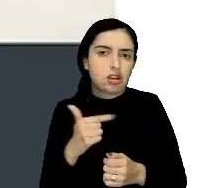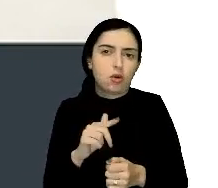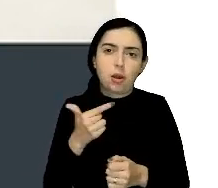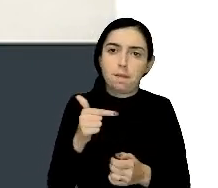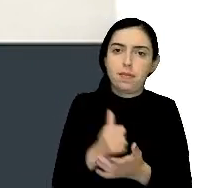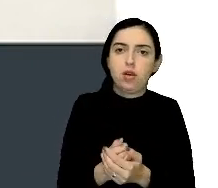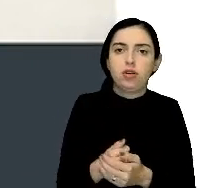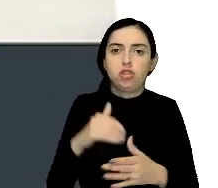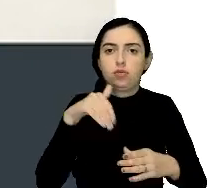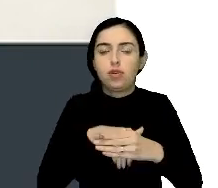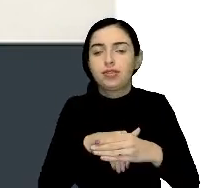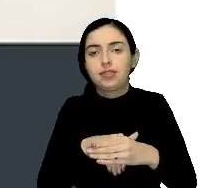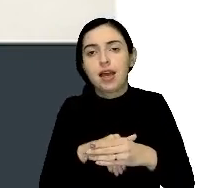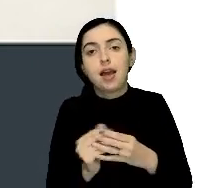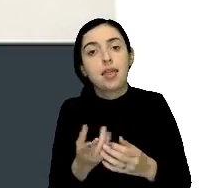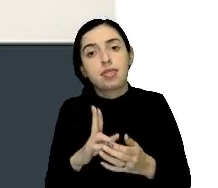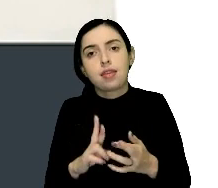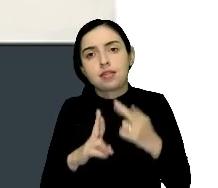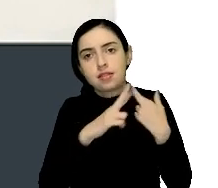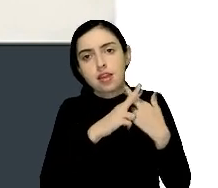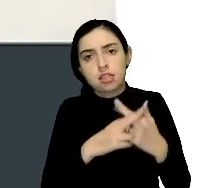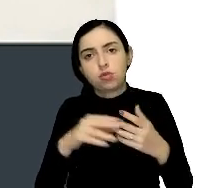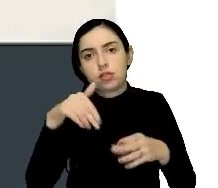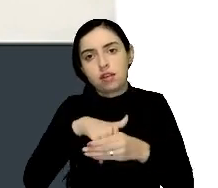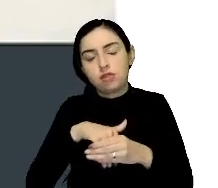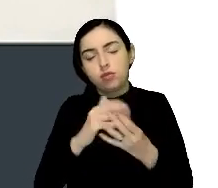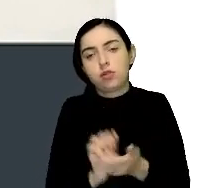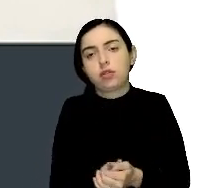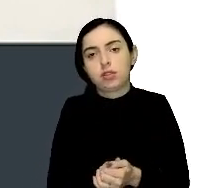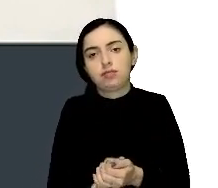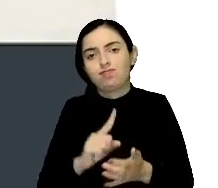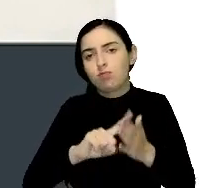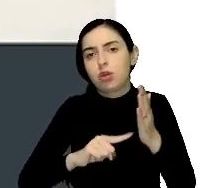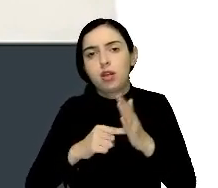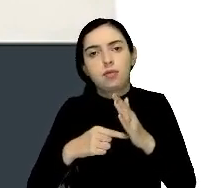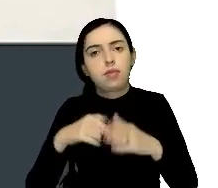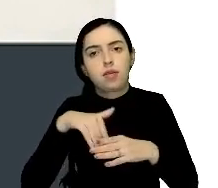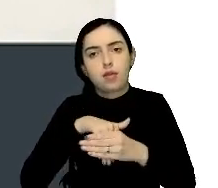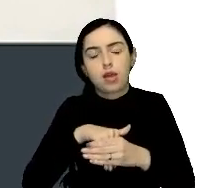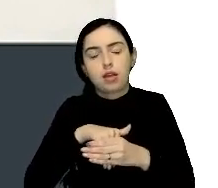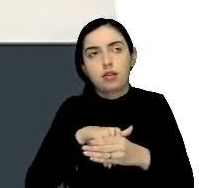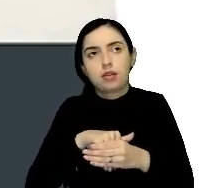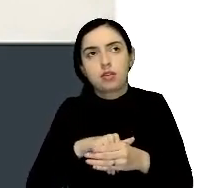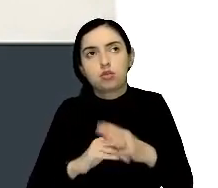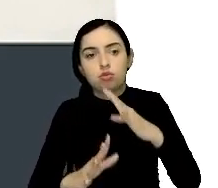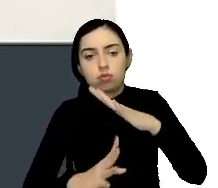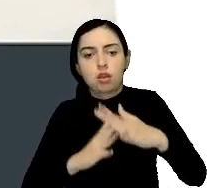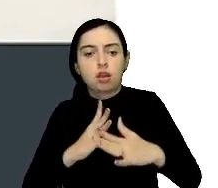entendo que você proíba a eleição de um migrante para os cargos principais da